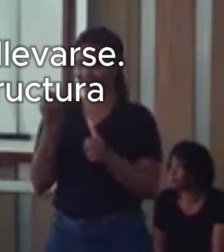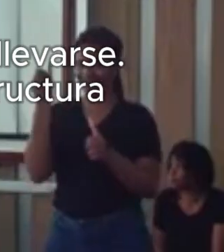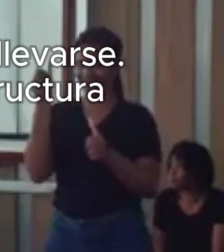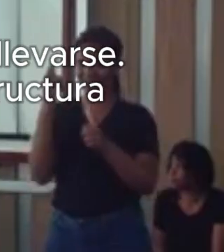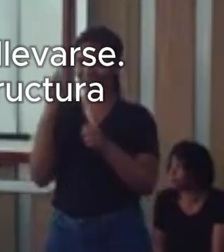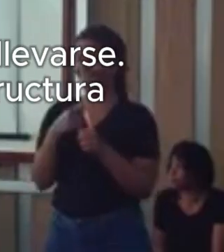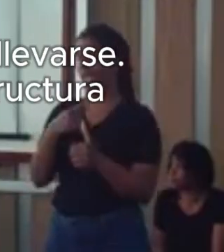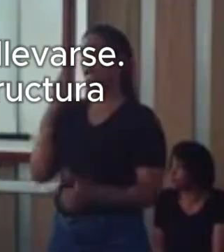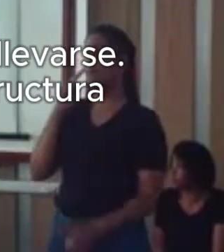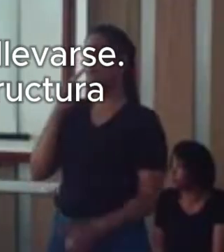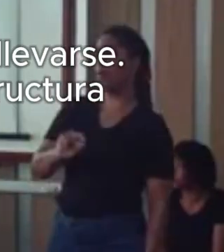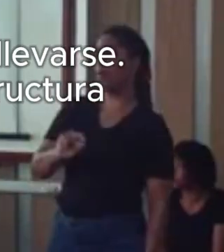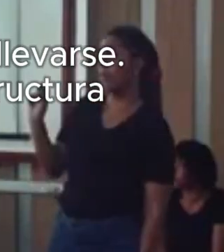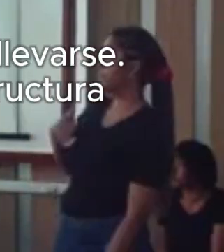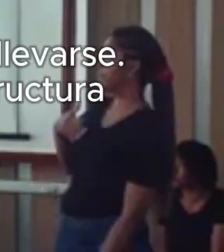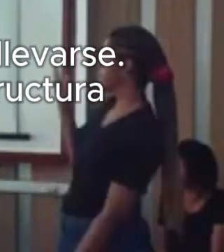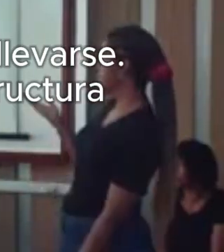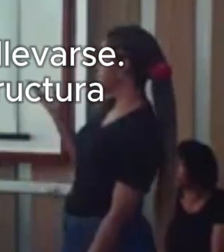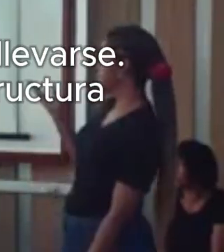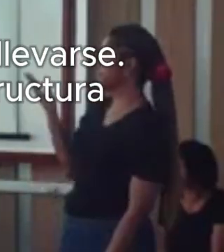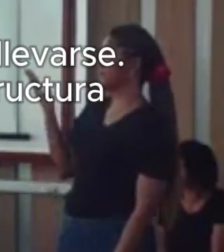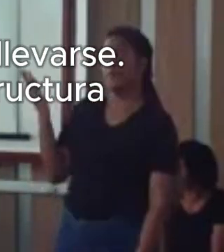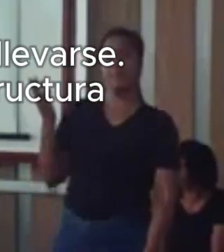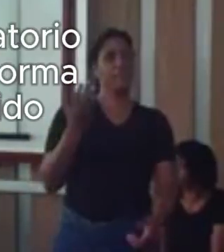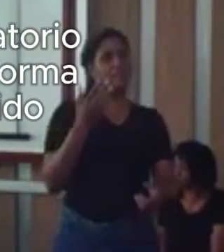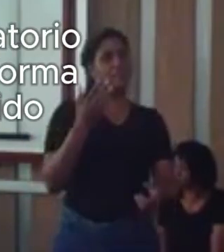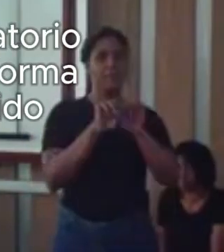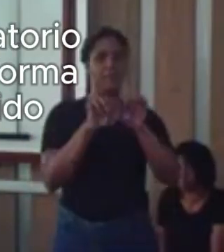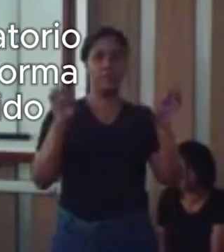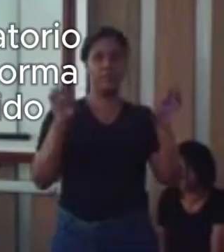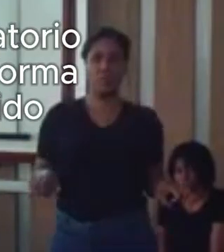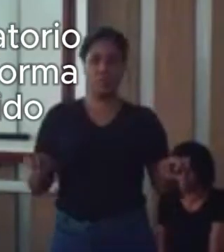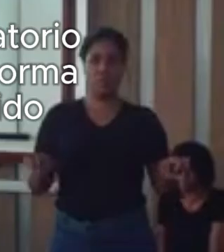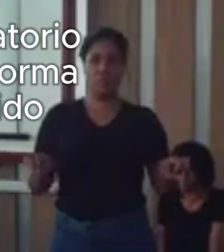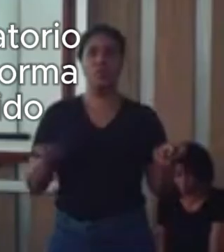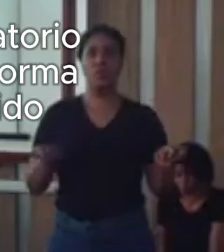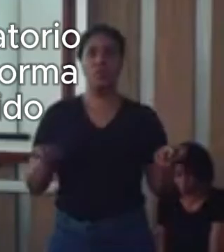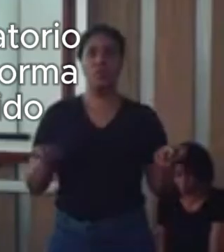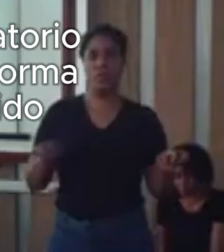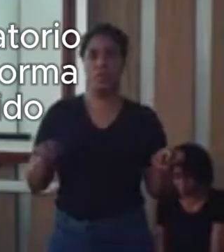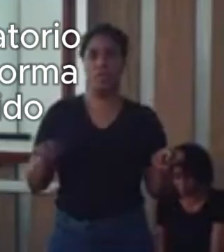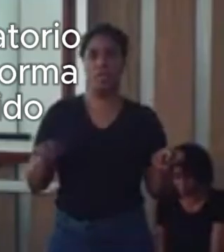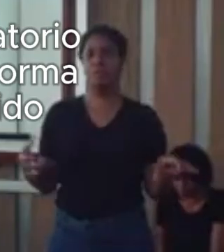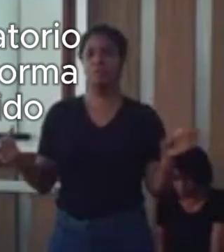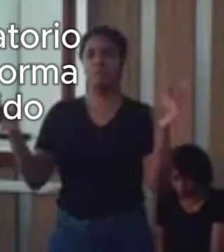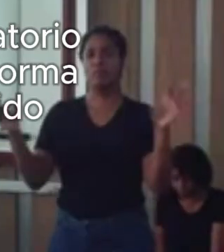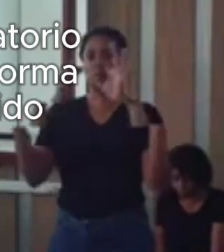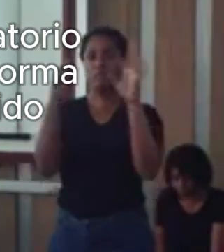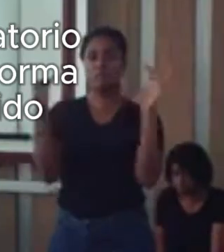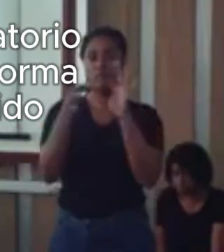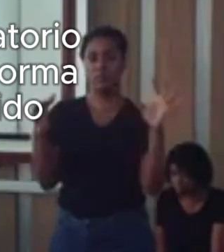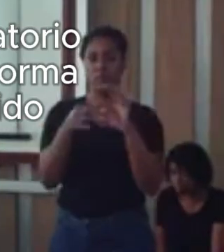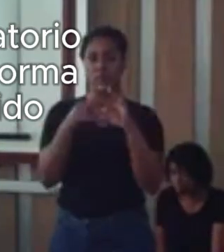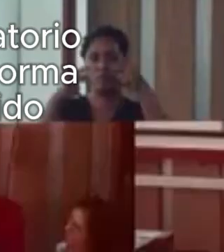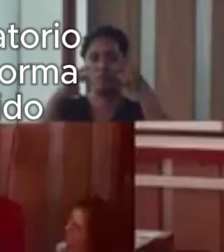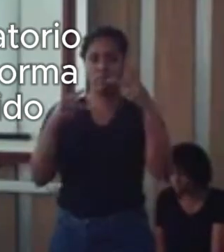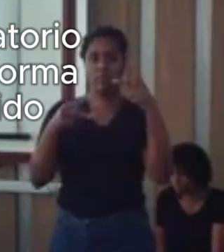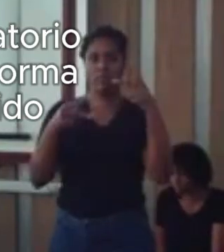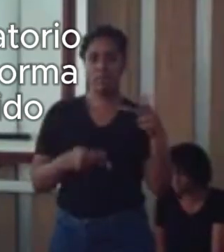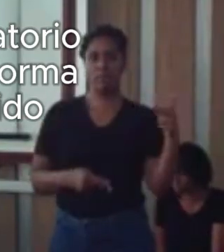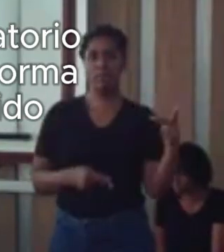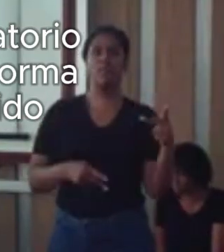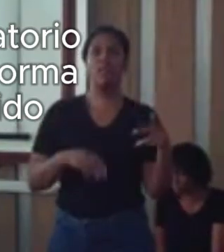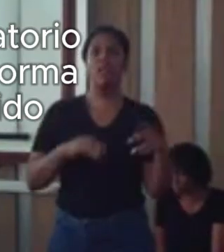isso aqui, ó, é uma estrutura que é feita associando proteínas e que é feita em laboratório.